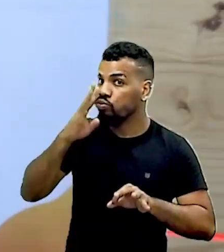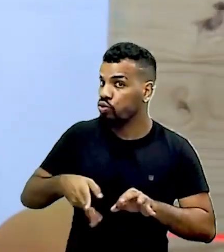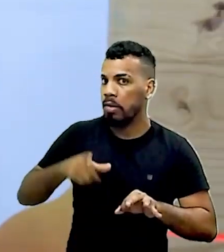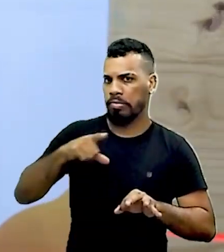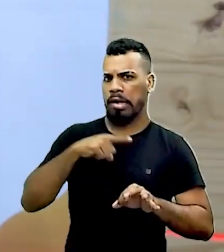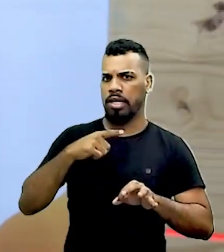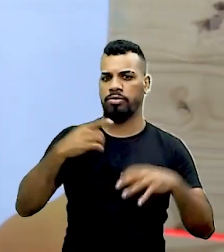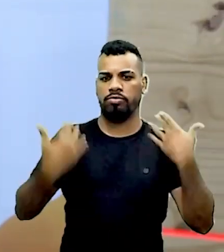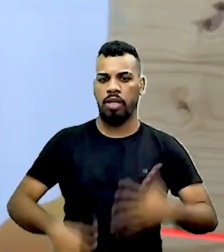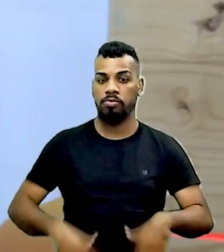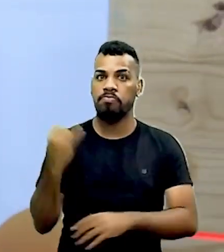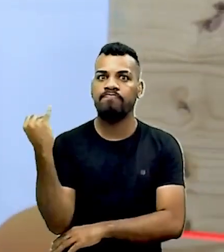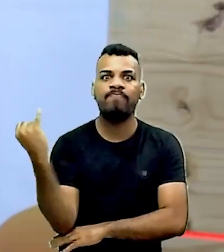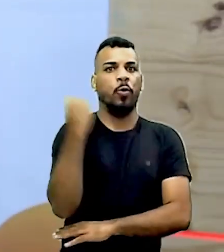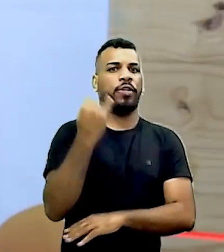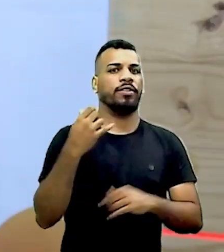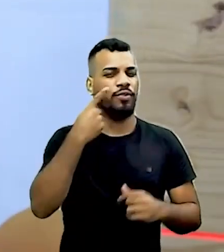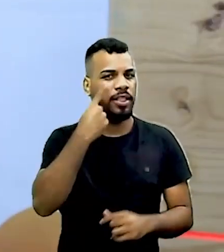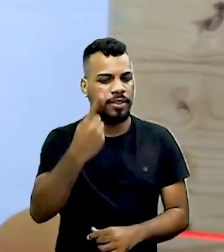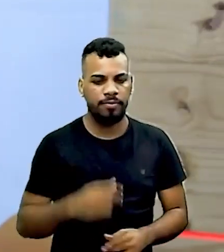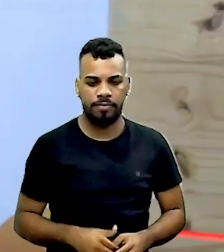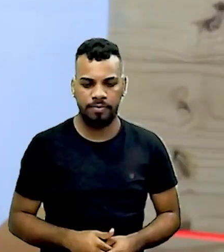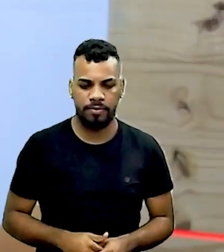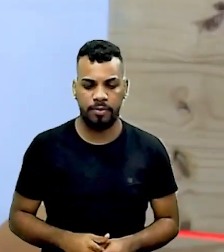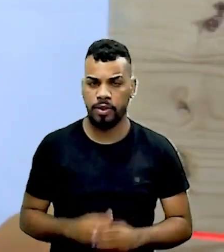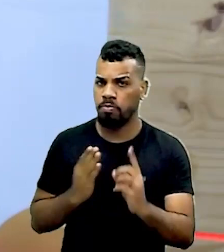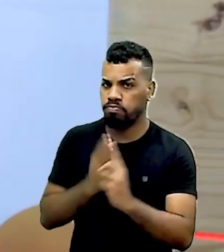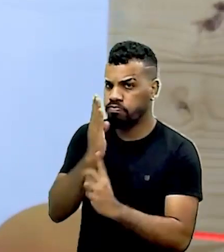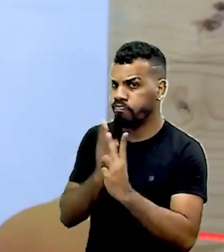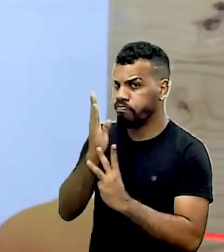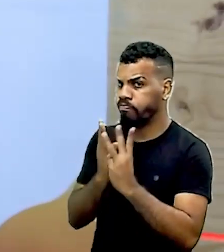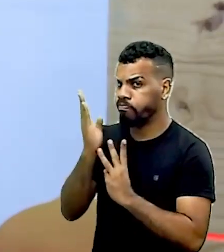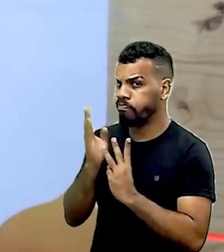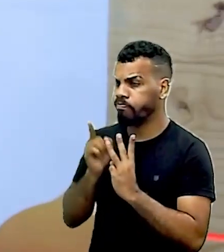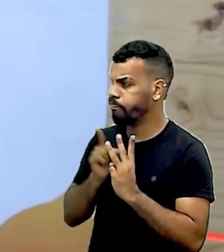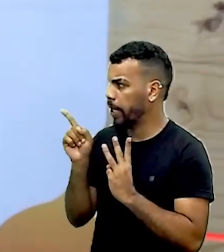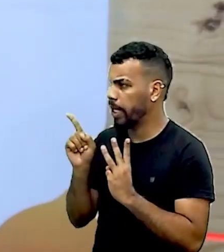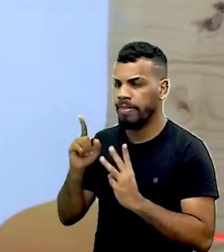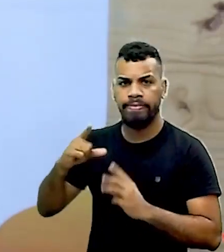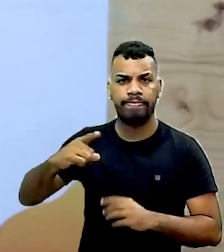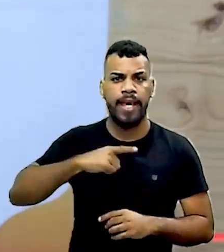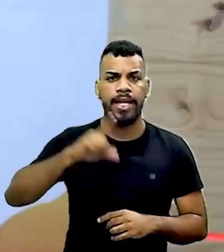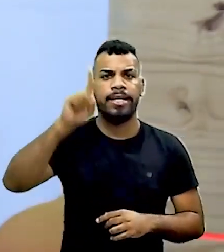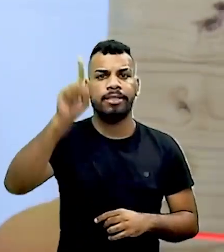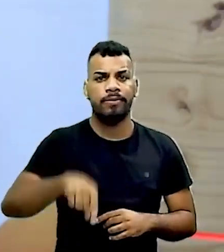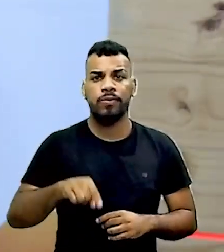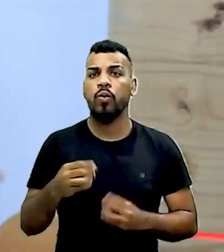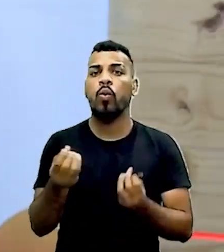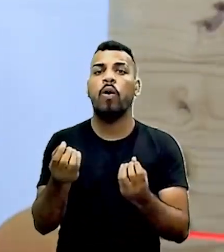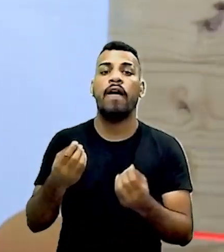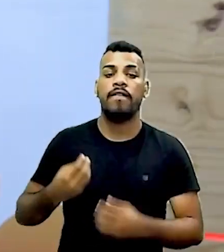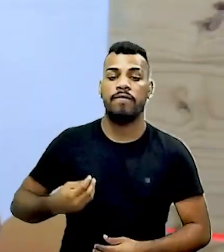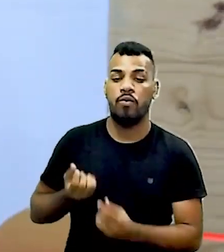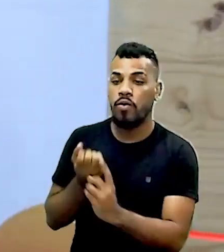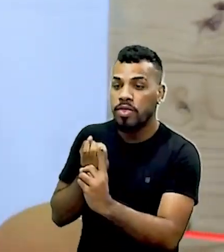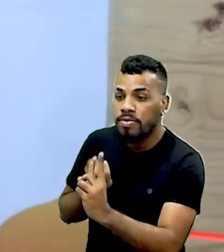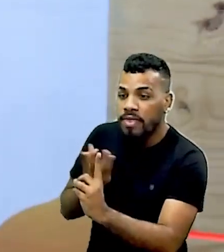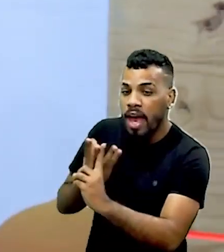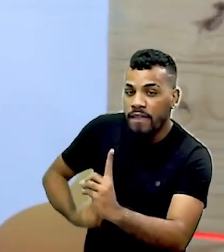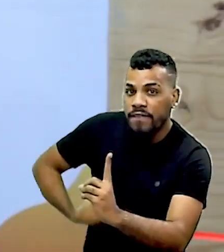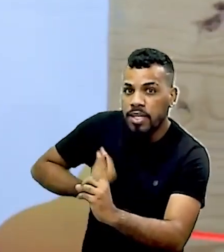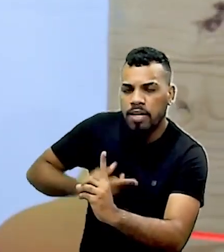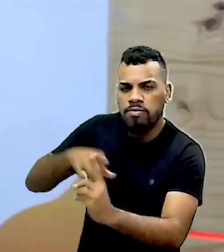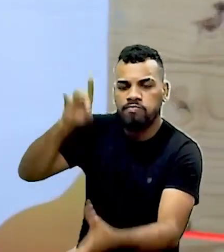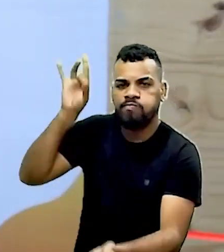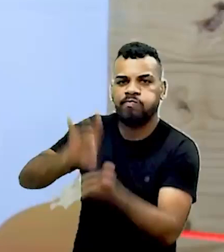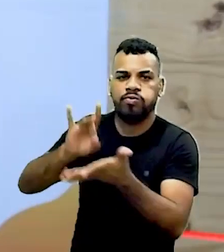esses princípios são. E esses princípios, eles são ditos como o que vai dar a vida de forma